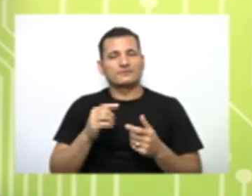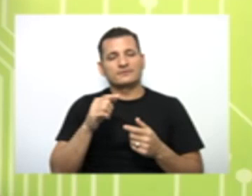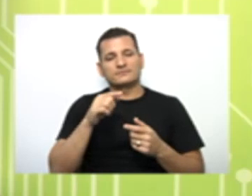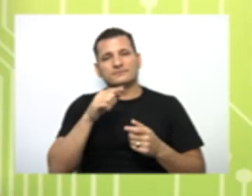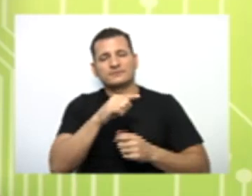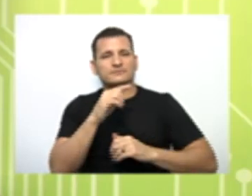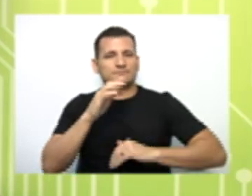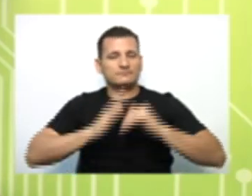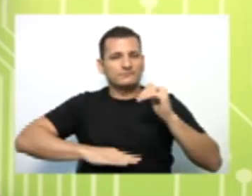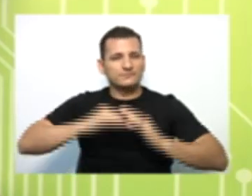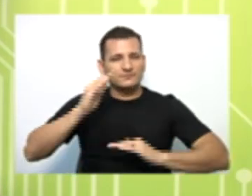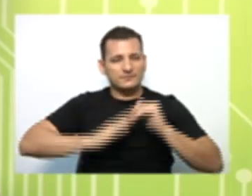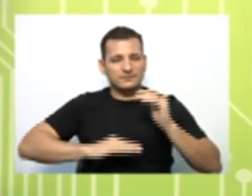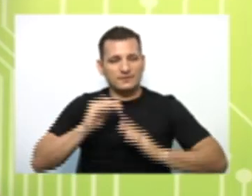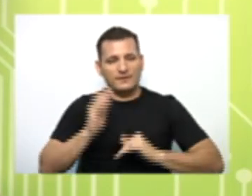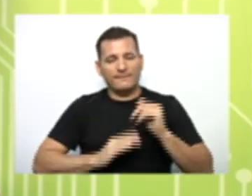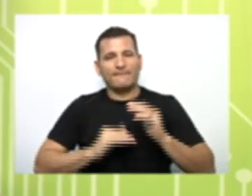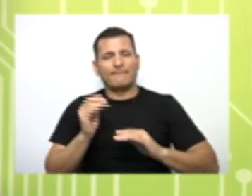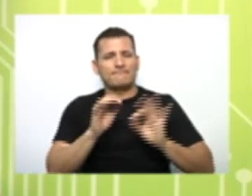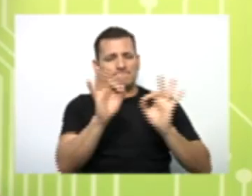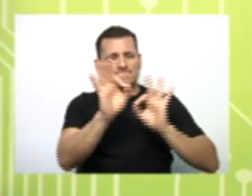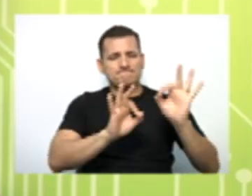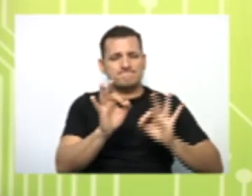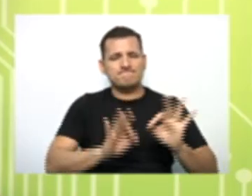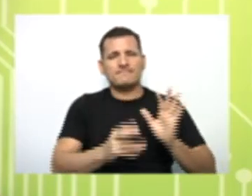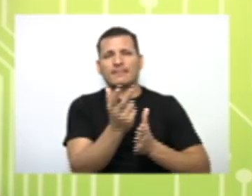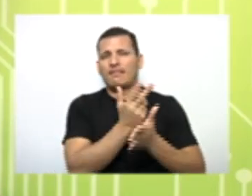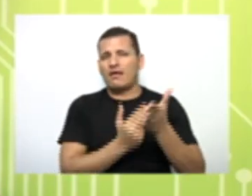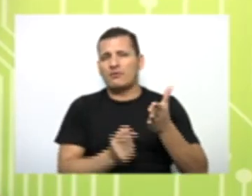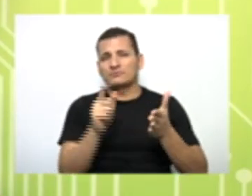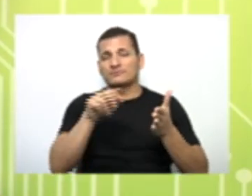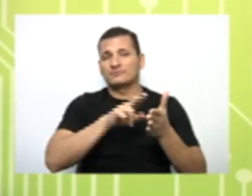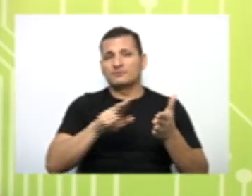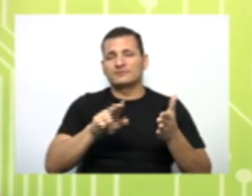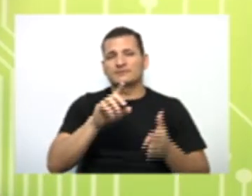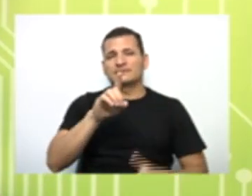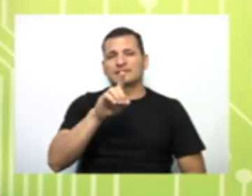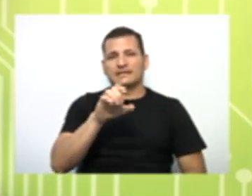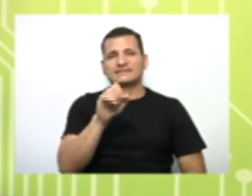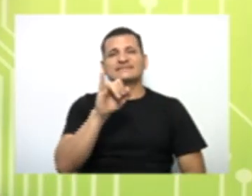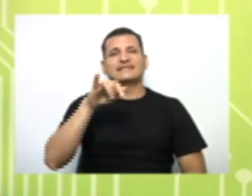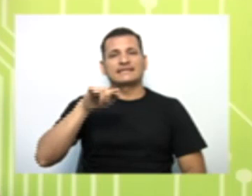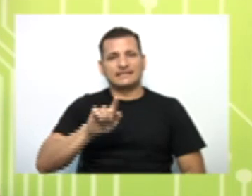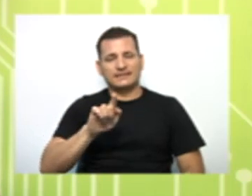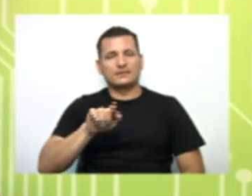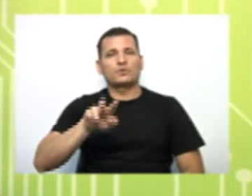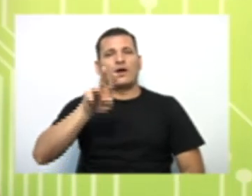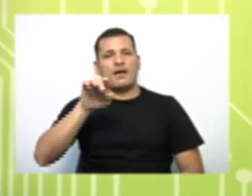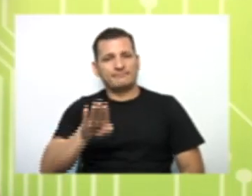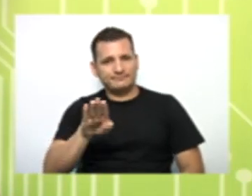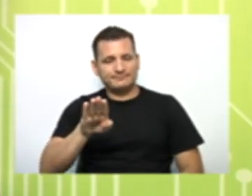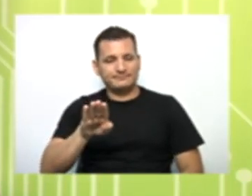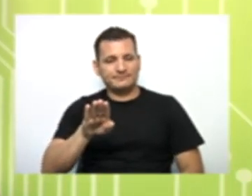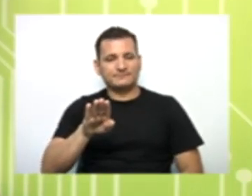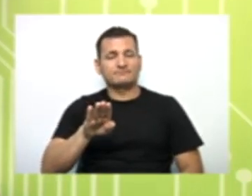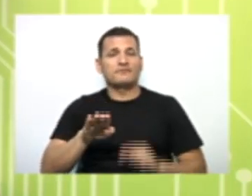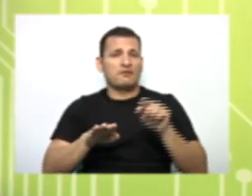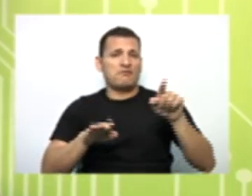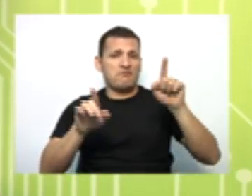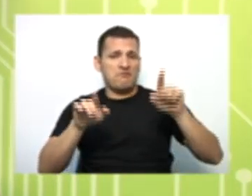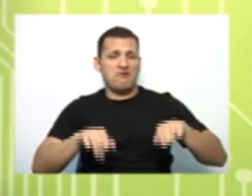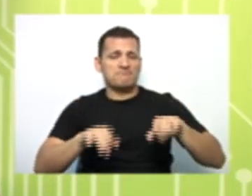essa pessoa que cuida do layout, ele é conhecido como um designer web. É o designer web. Designer web. Ele